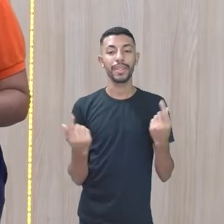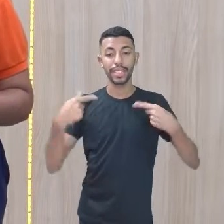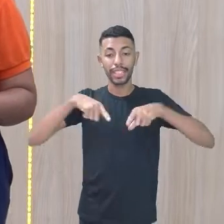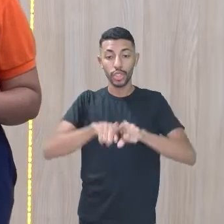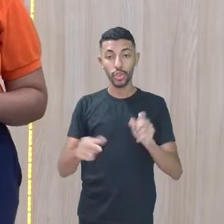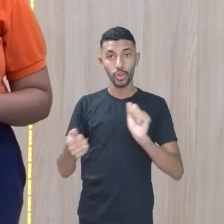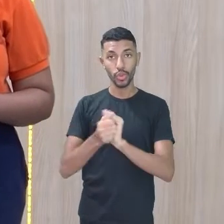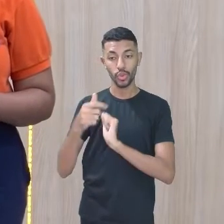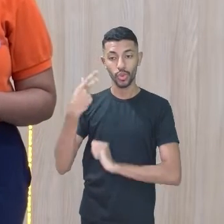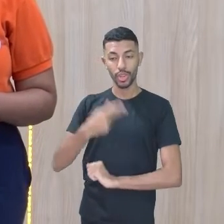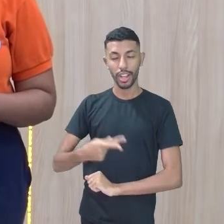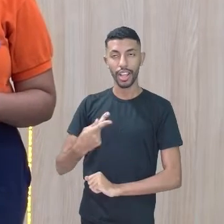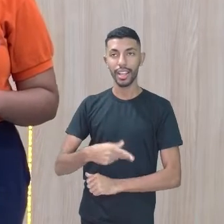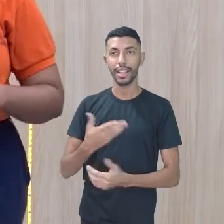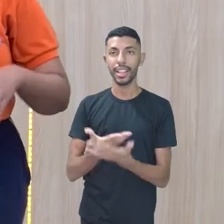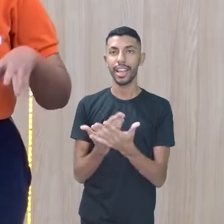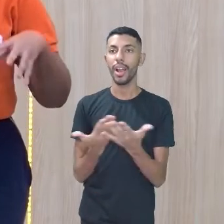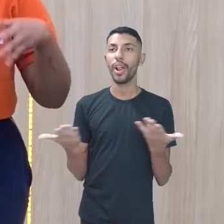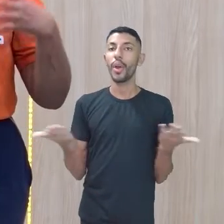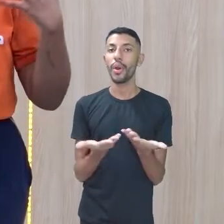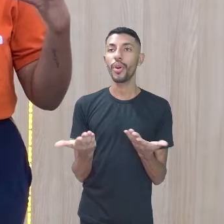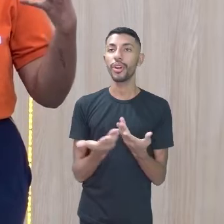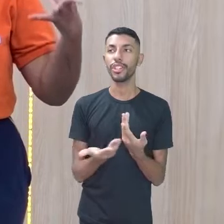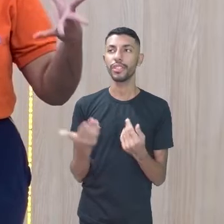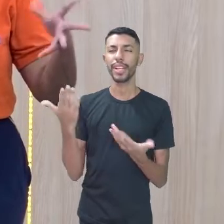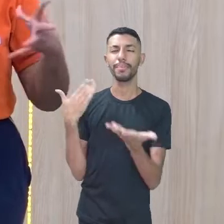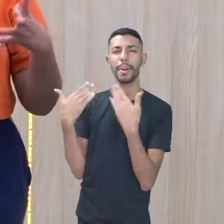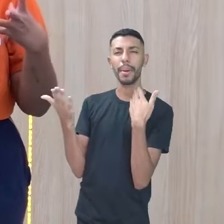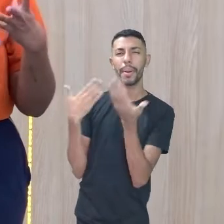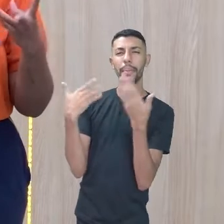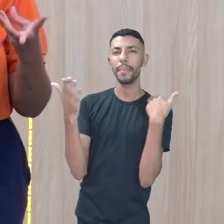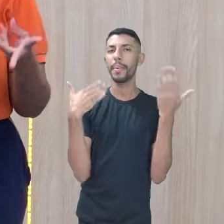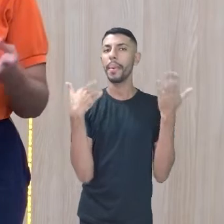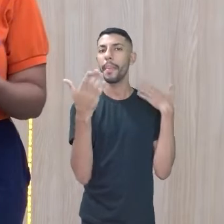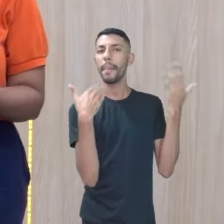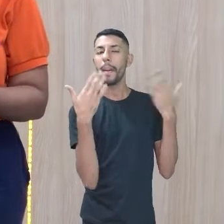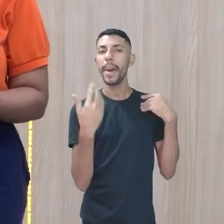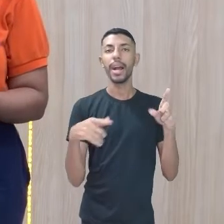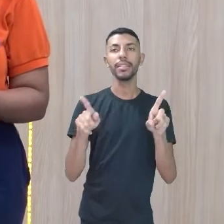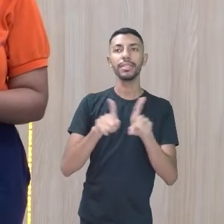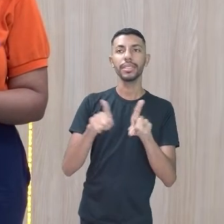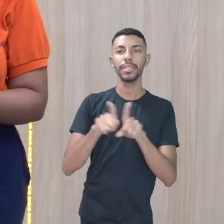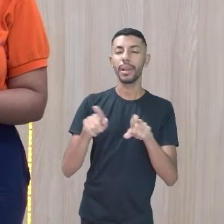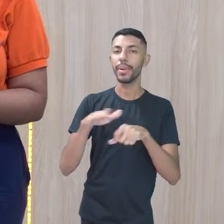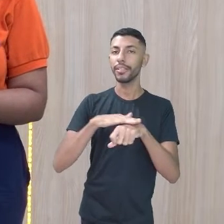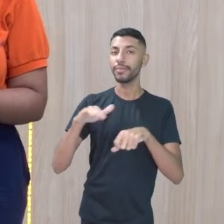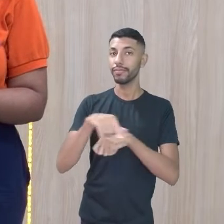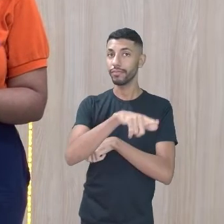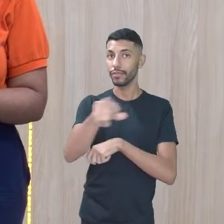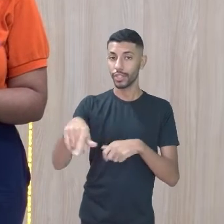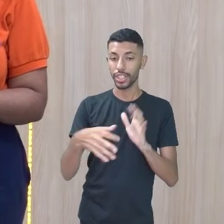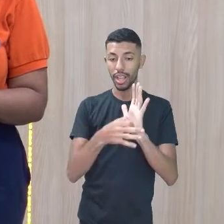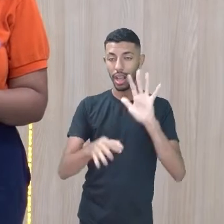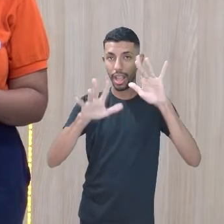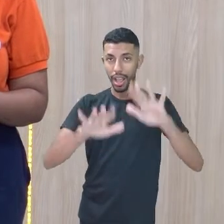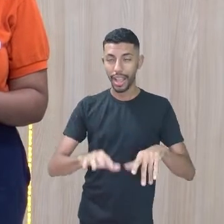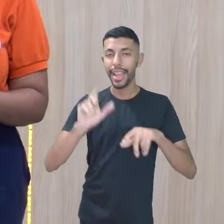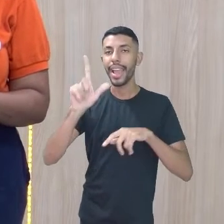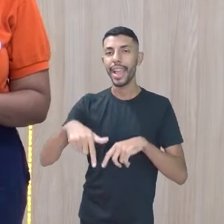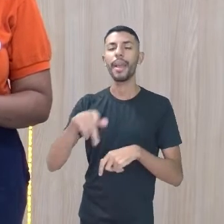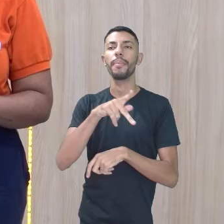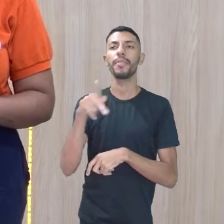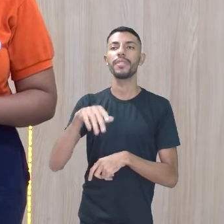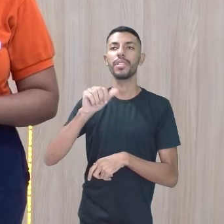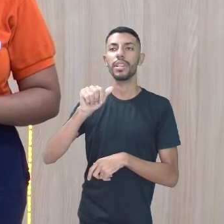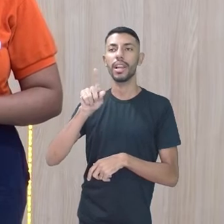companhia aqui durante a nossa aula de hoje, que vai ficar conversando comigo e conversando com vocês também no chat, é a